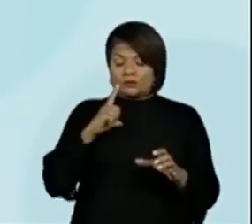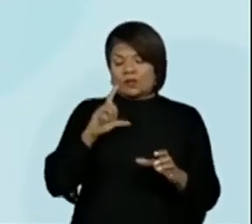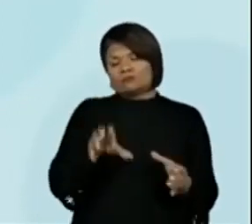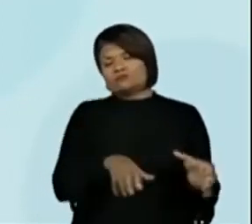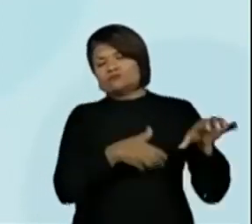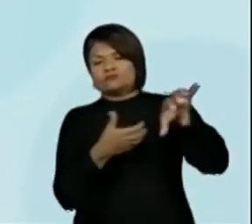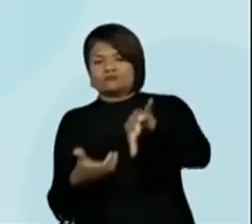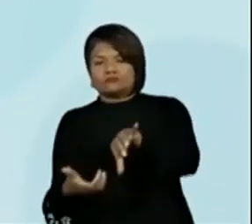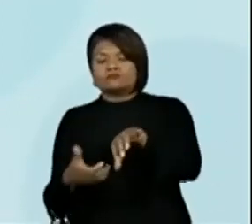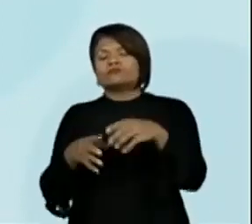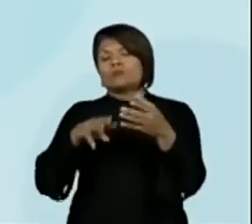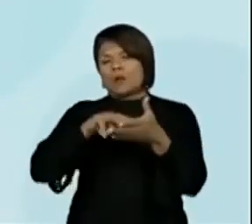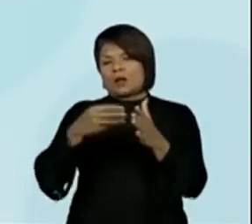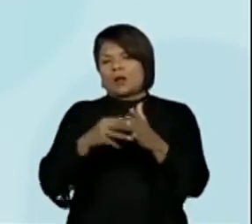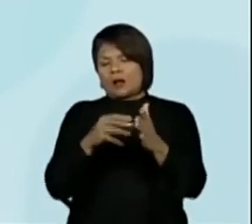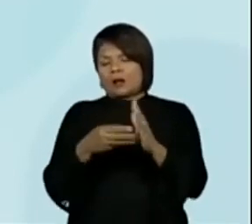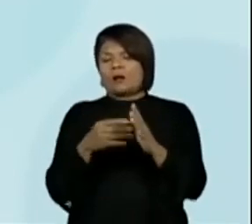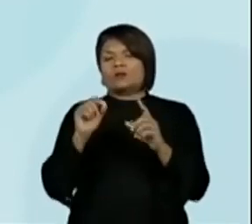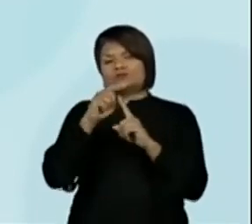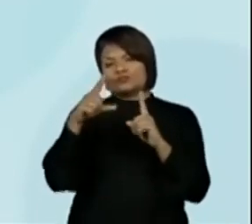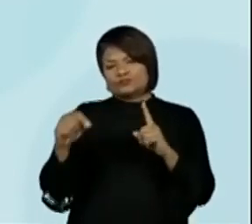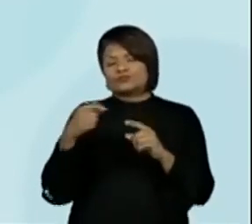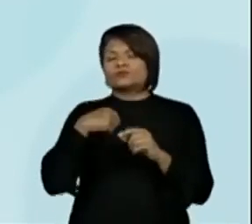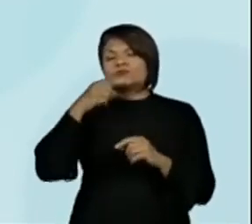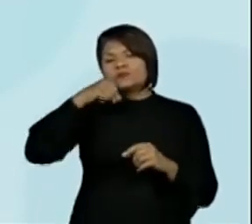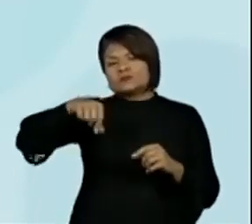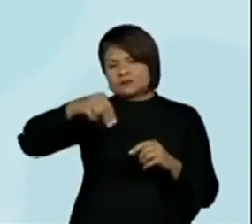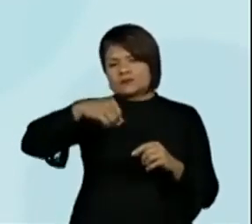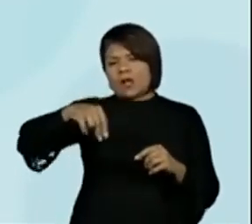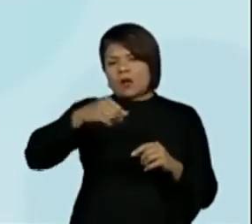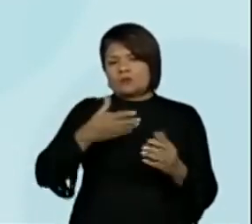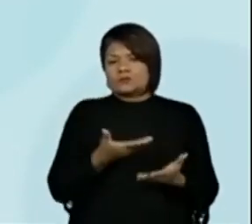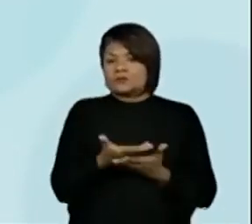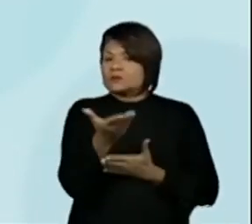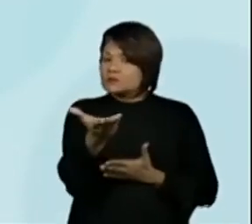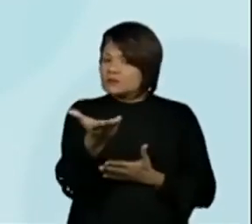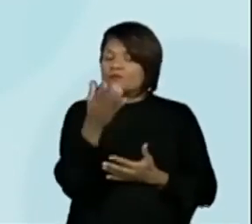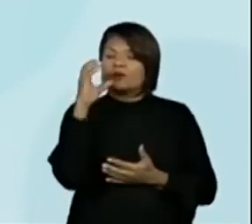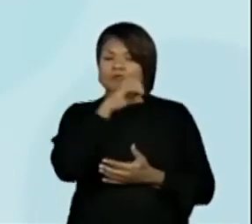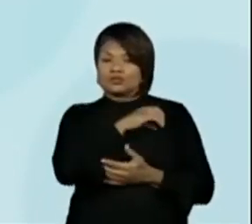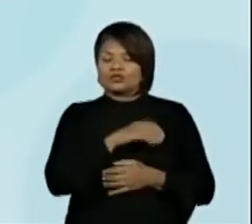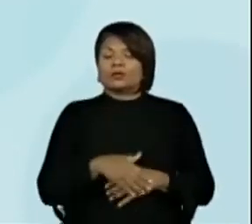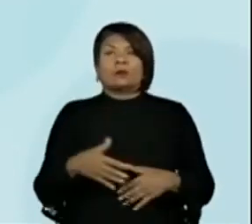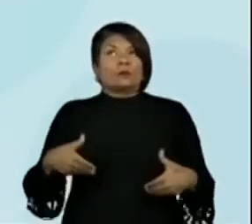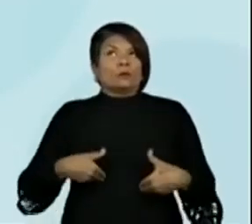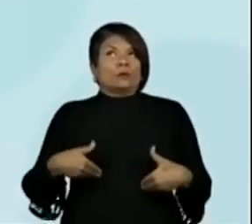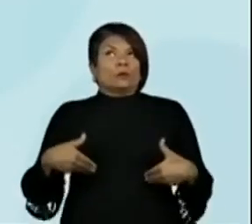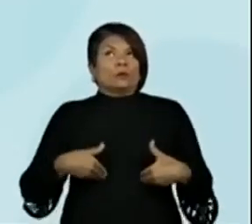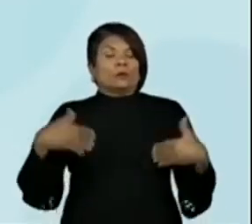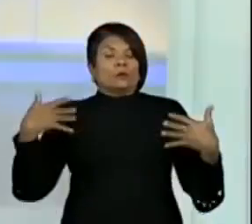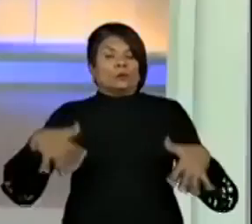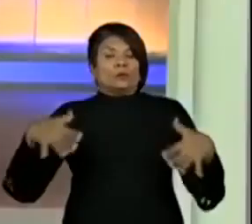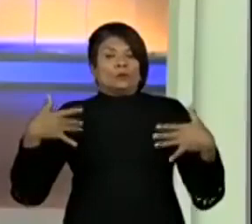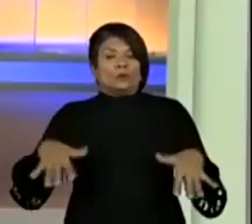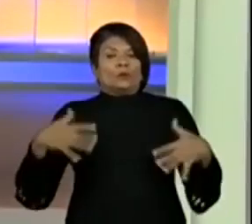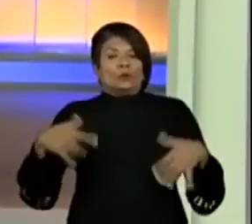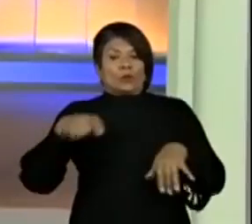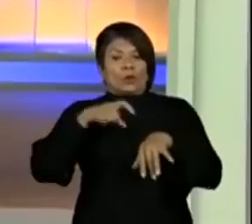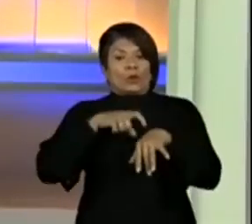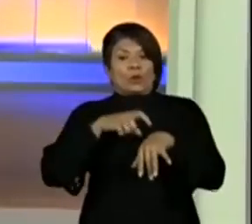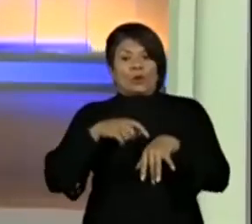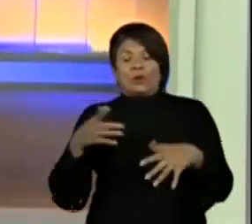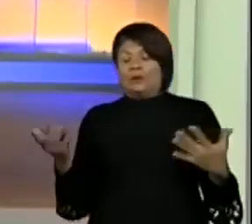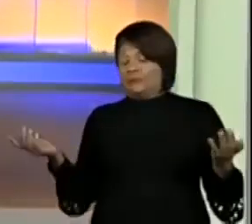o sal e a salsinha a gosto, misture bem e sirva bem quentinho. Nossa, professora, deu até fome, hein? Uma hora dessa, uma receita